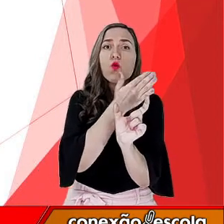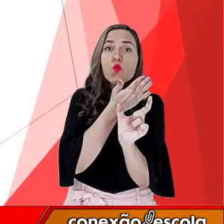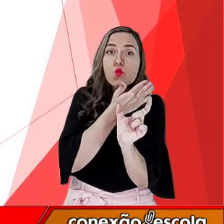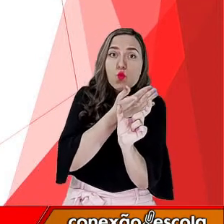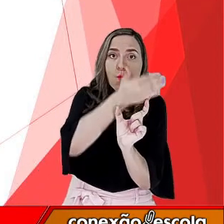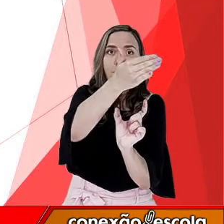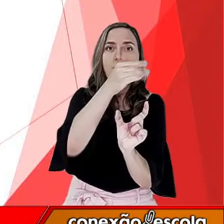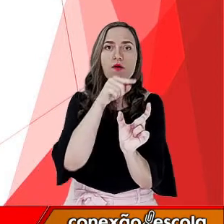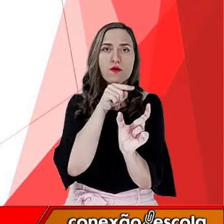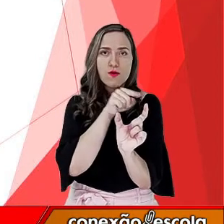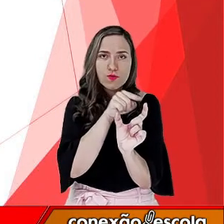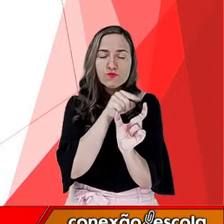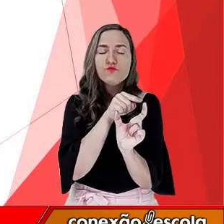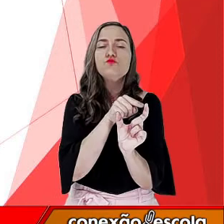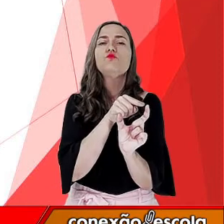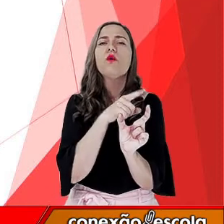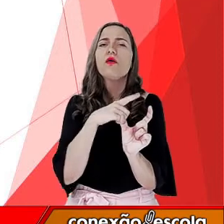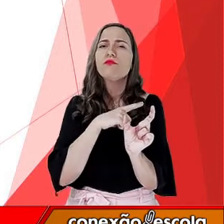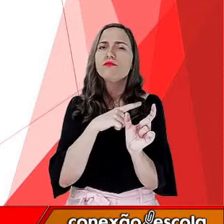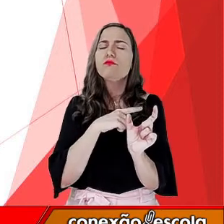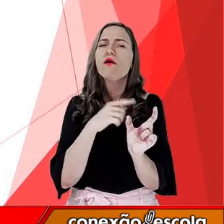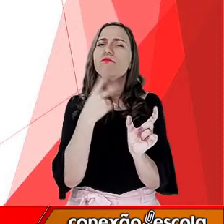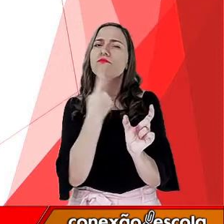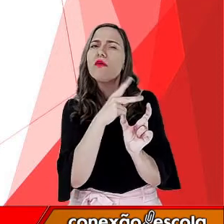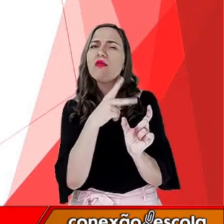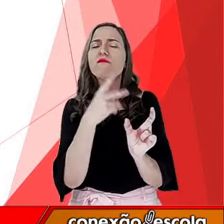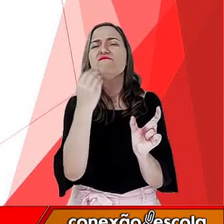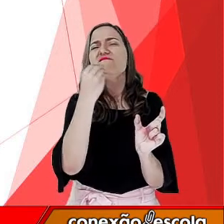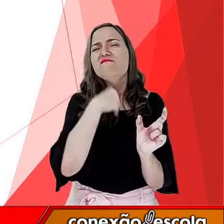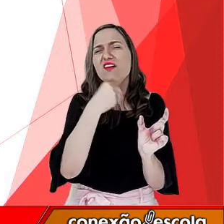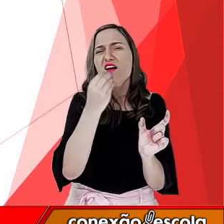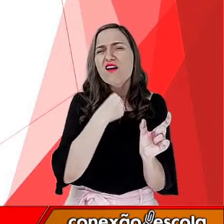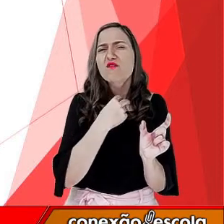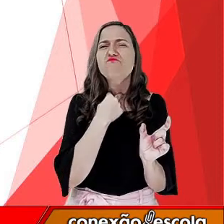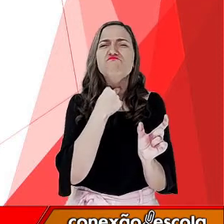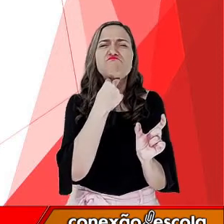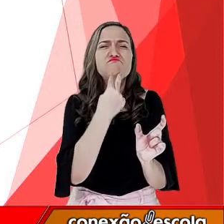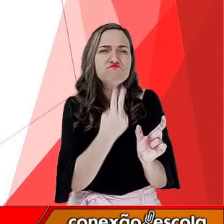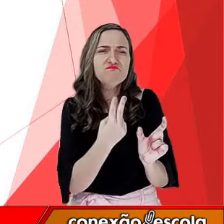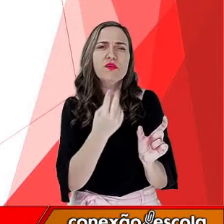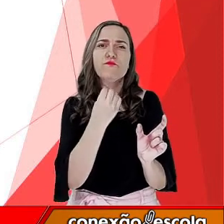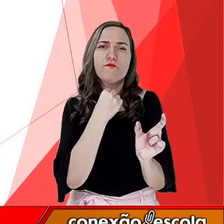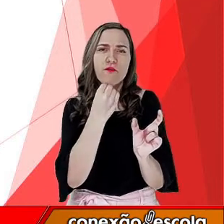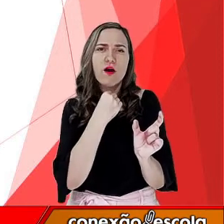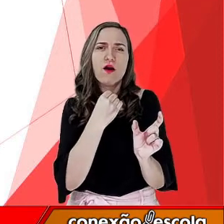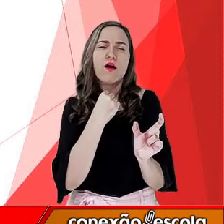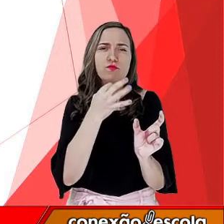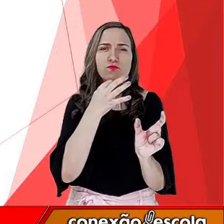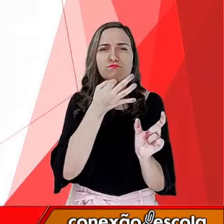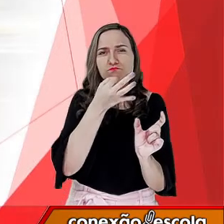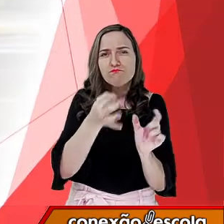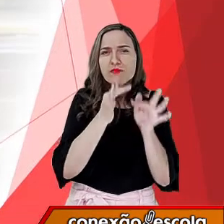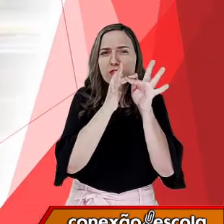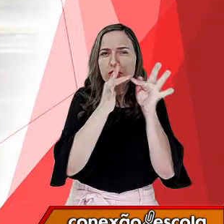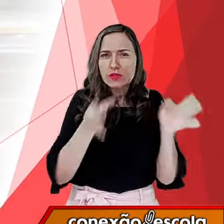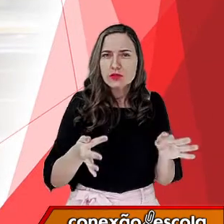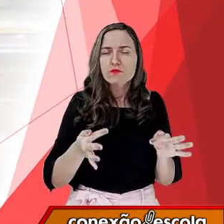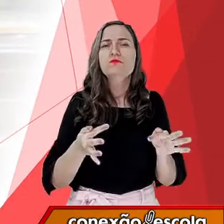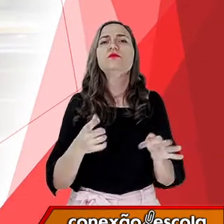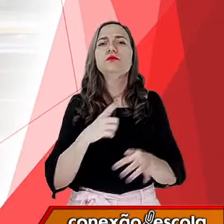entre vogais, ela apresenta um som fraco, brando. Esse som é